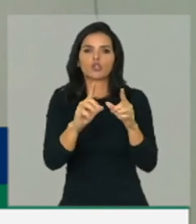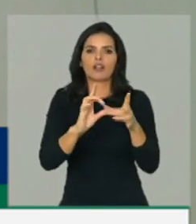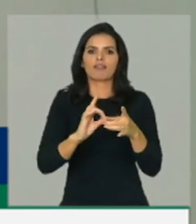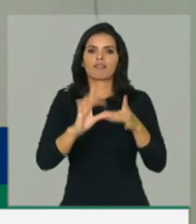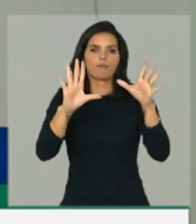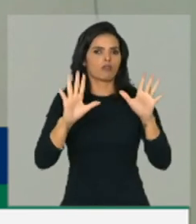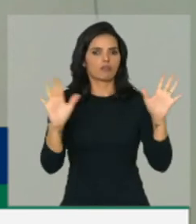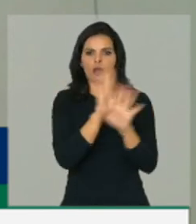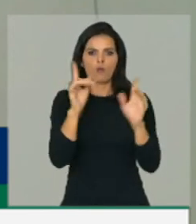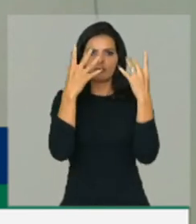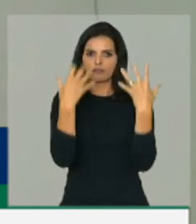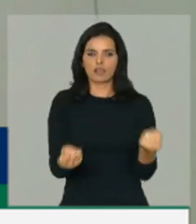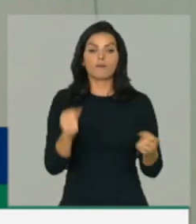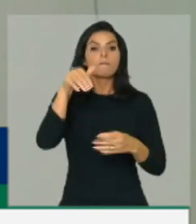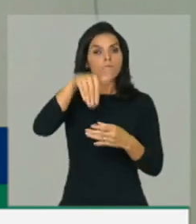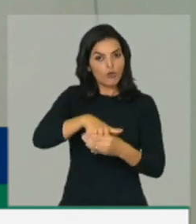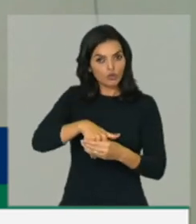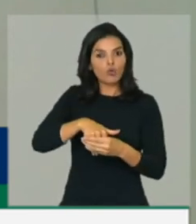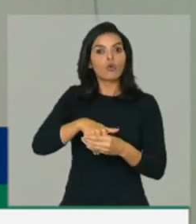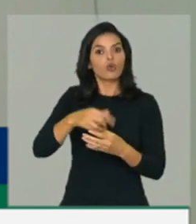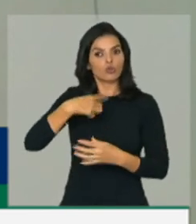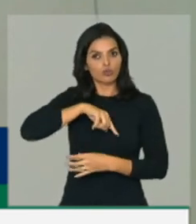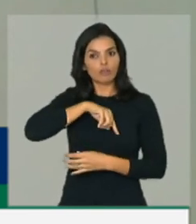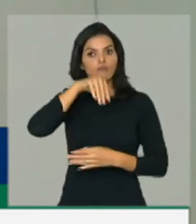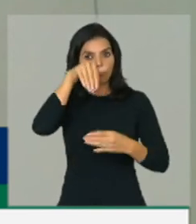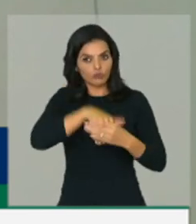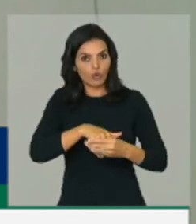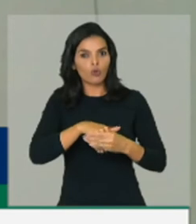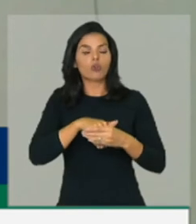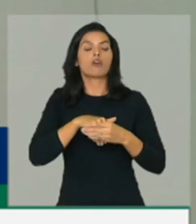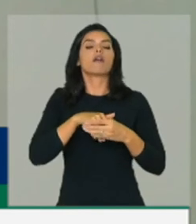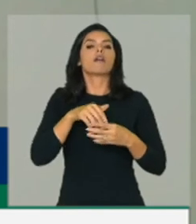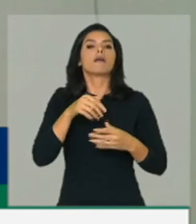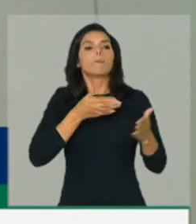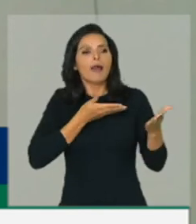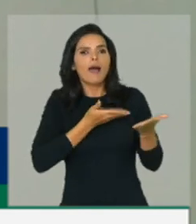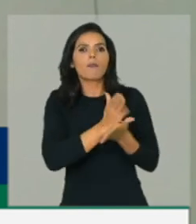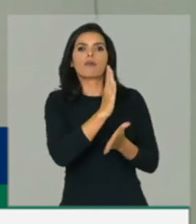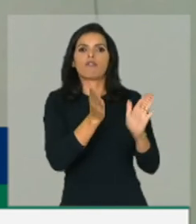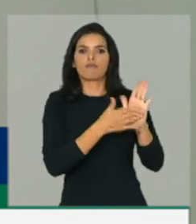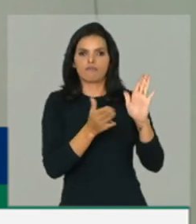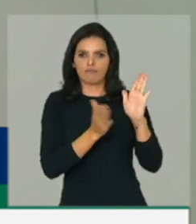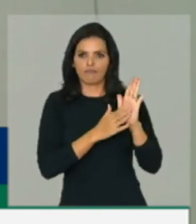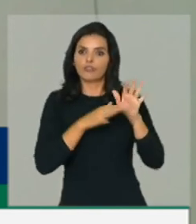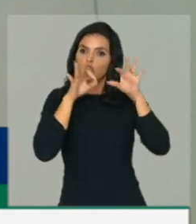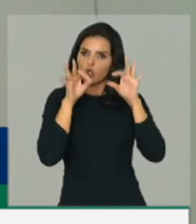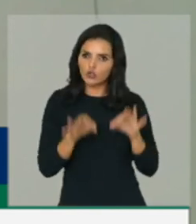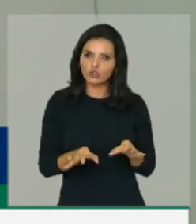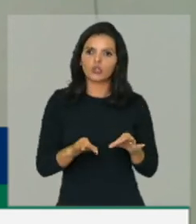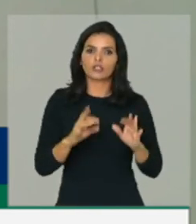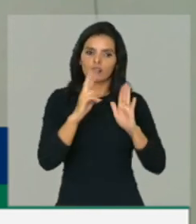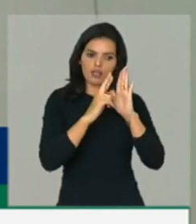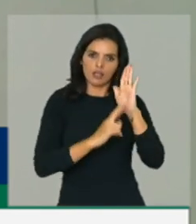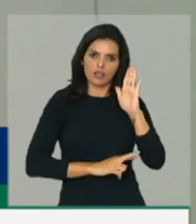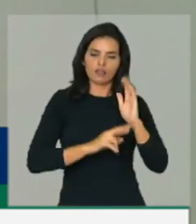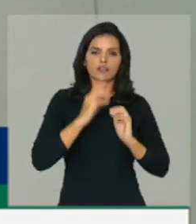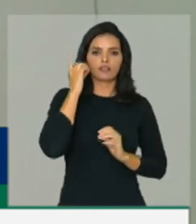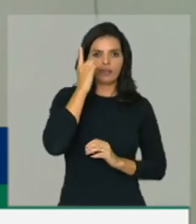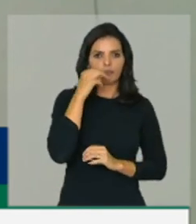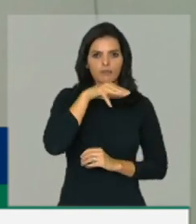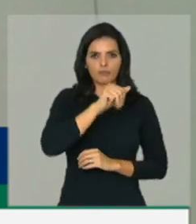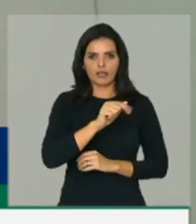isso, nós votamos, o Cidadania trabalhou para que isso fosse consolidado. O relatório da deputada